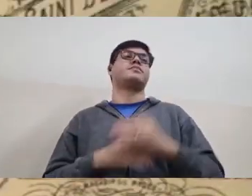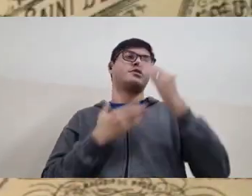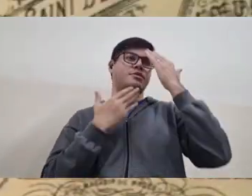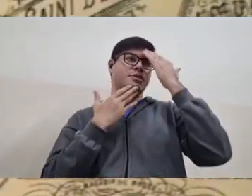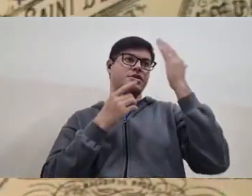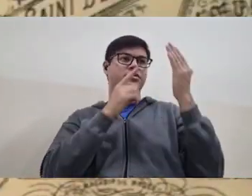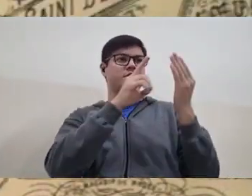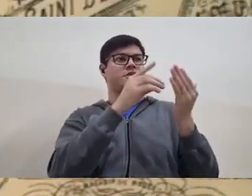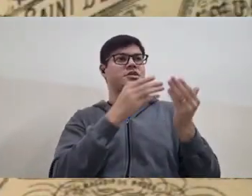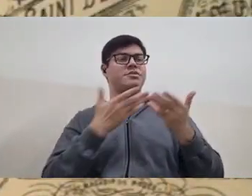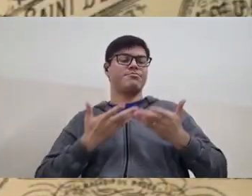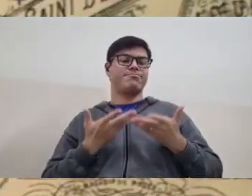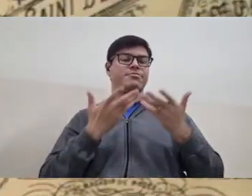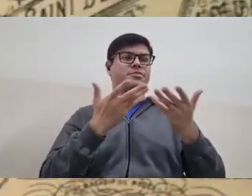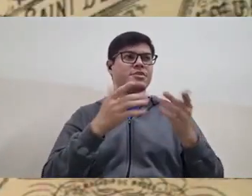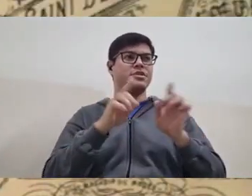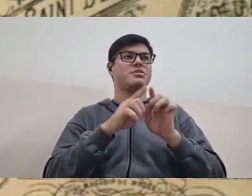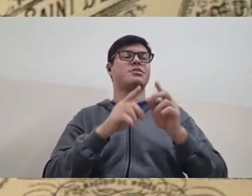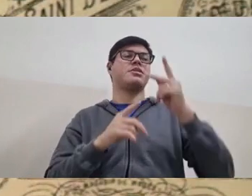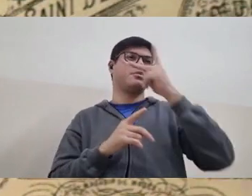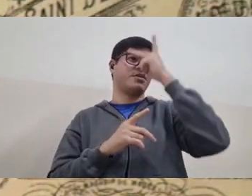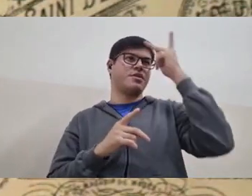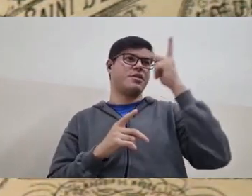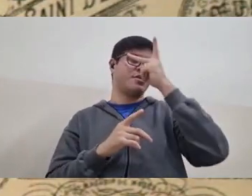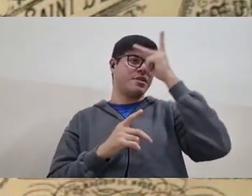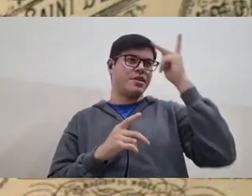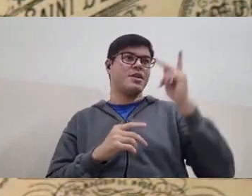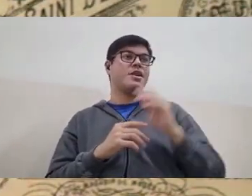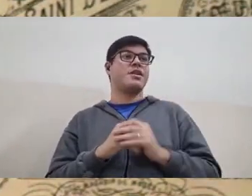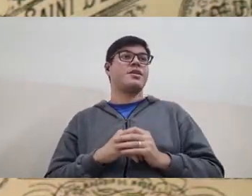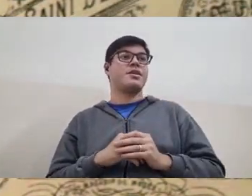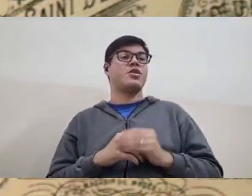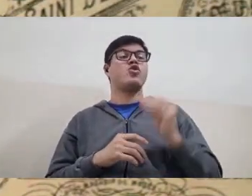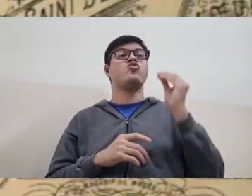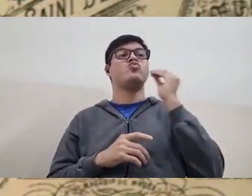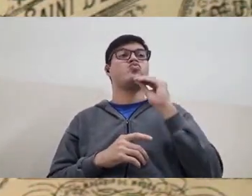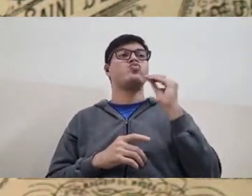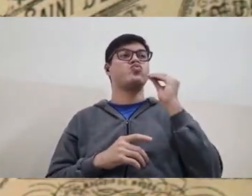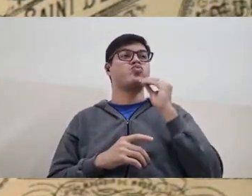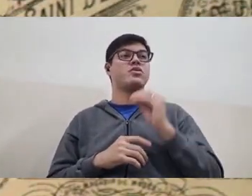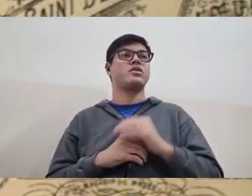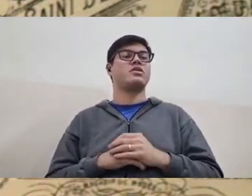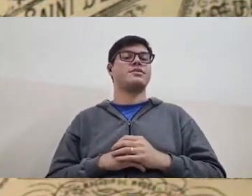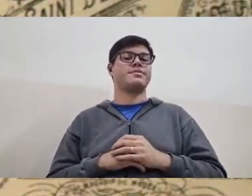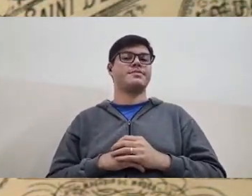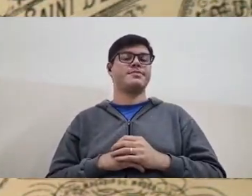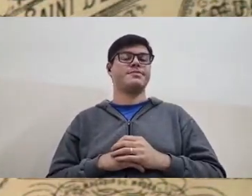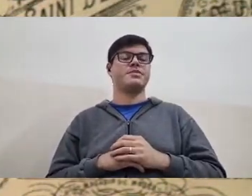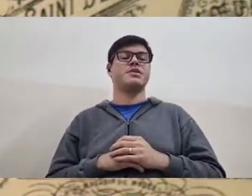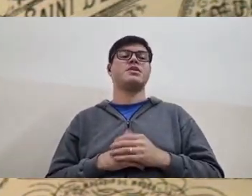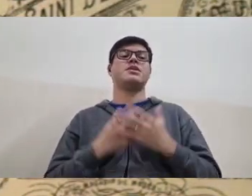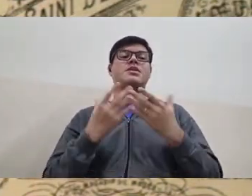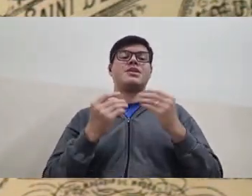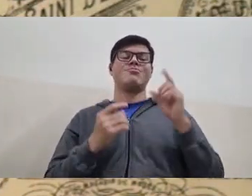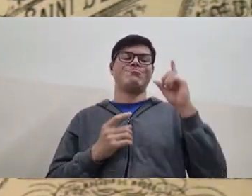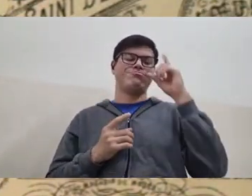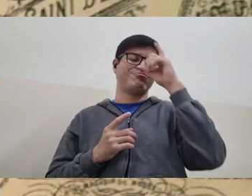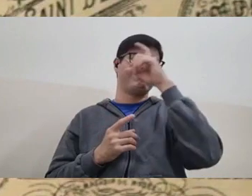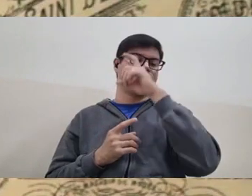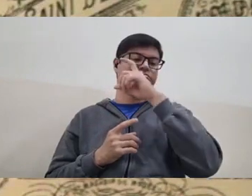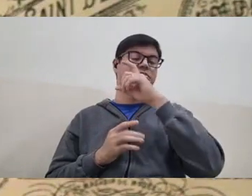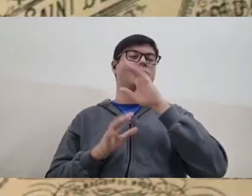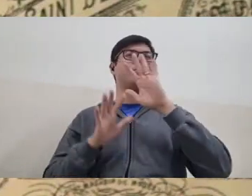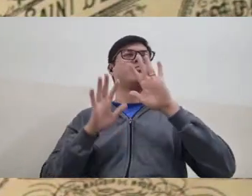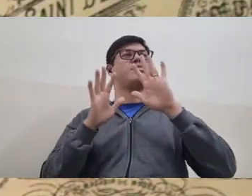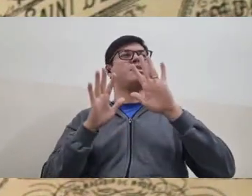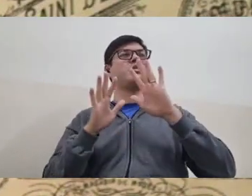você, Gil, pelo convite. Agradecer o prefeito Pedrinho Eliseu pela oportunidade. É bastante difícil,